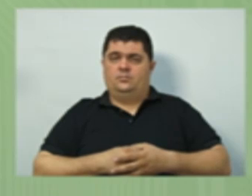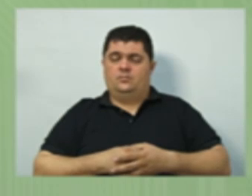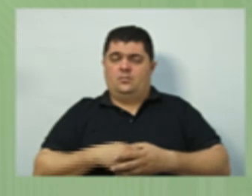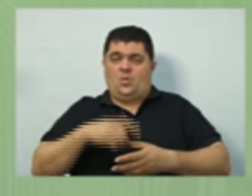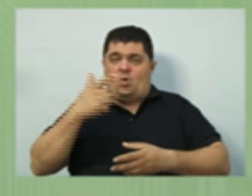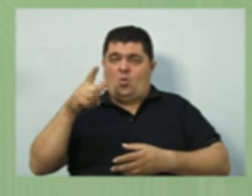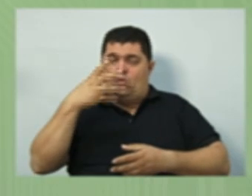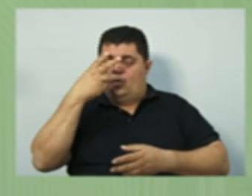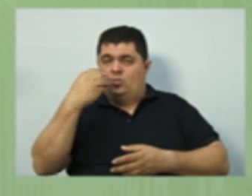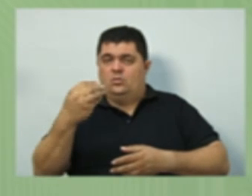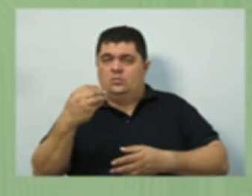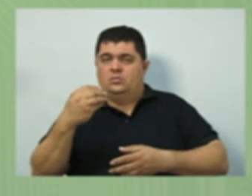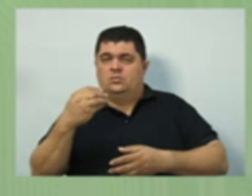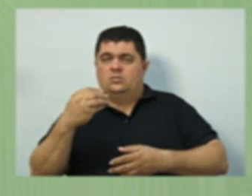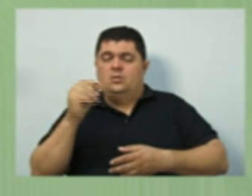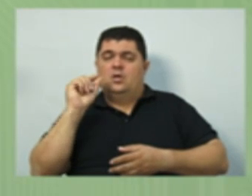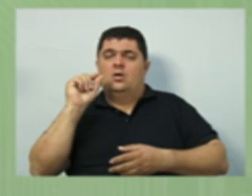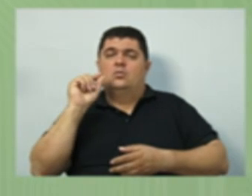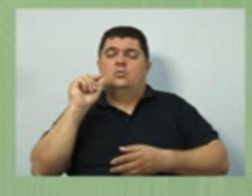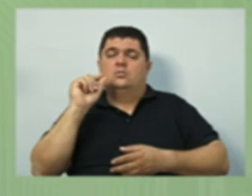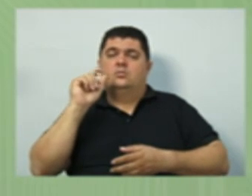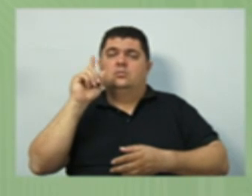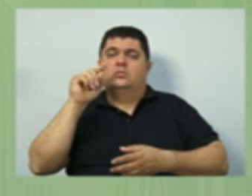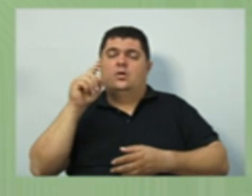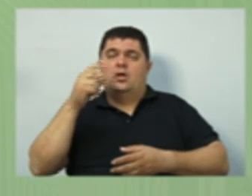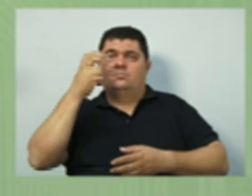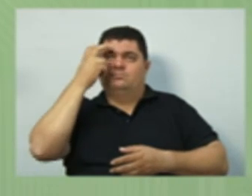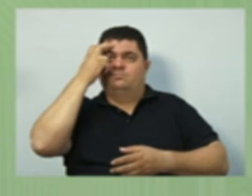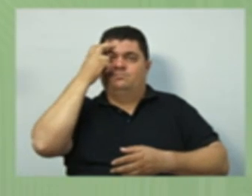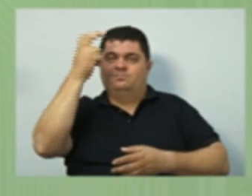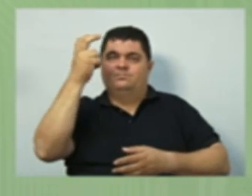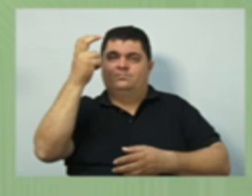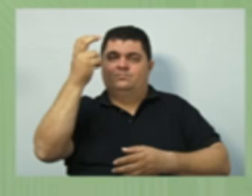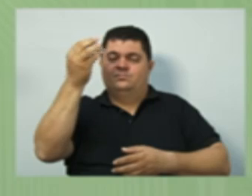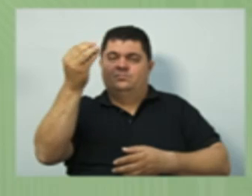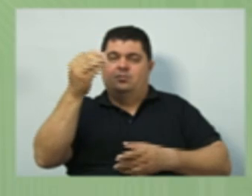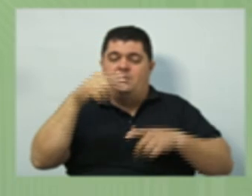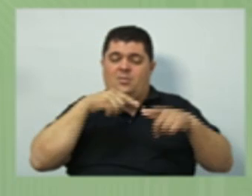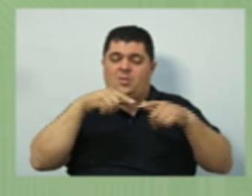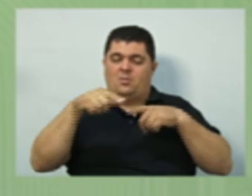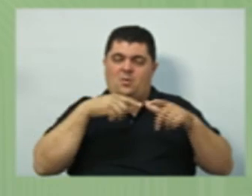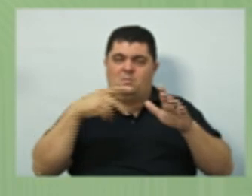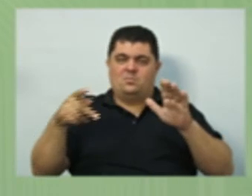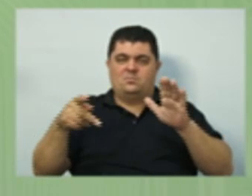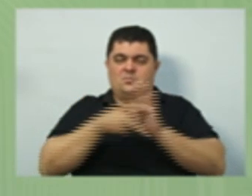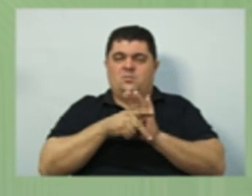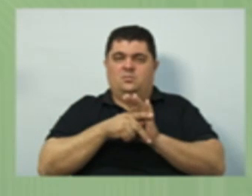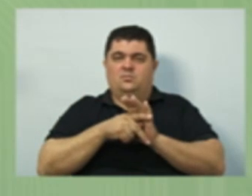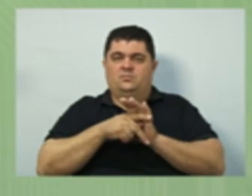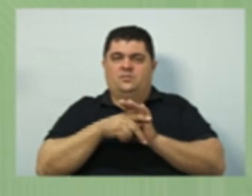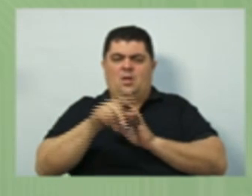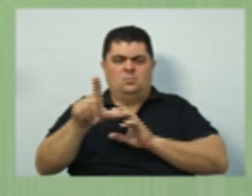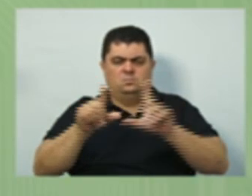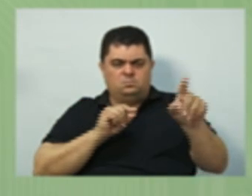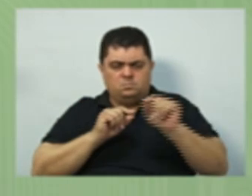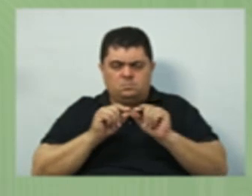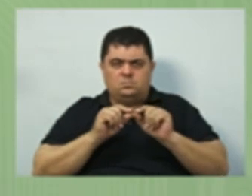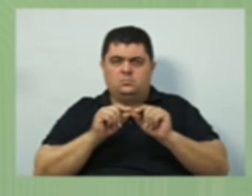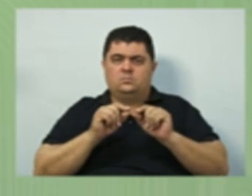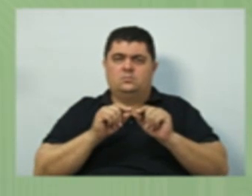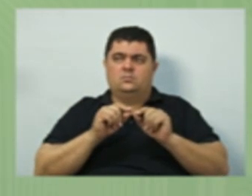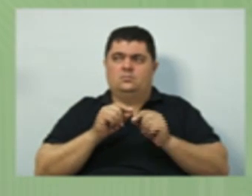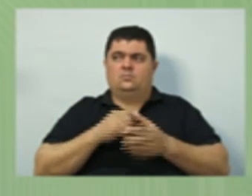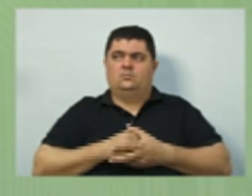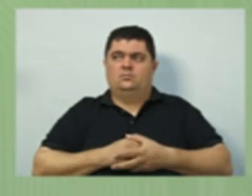figura expressa a atividade intelectual, que é uma atividade de decisão. Ele chama